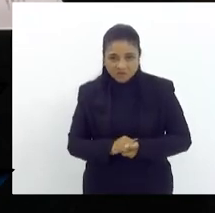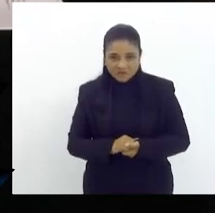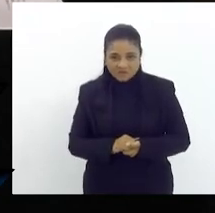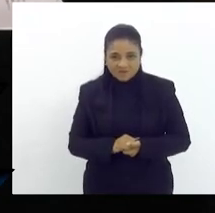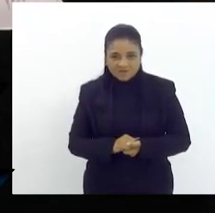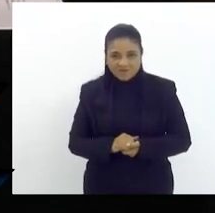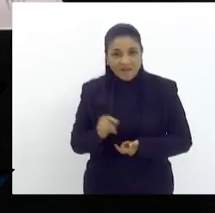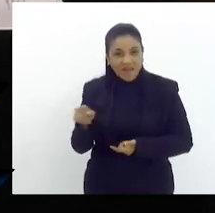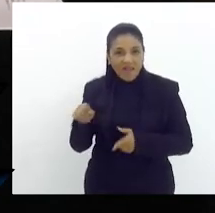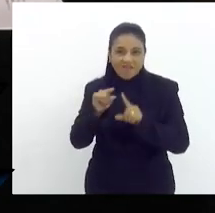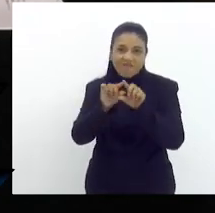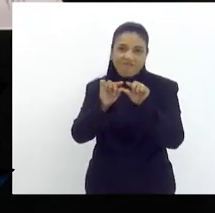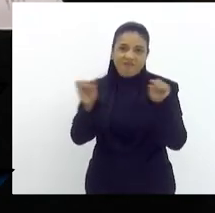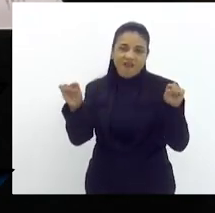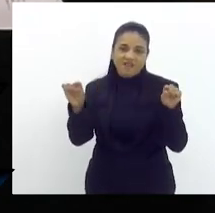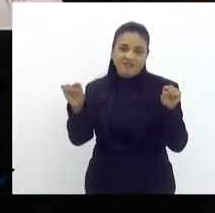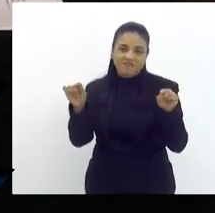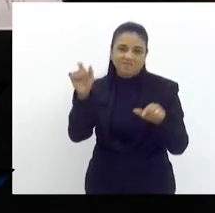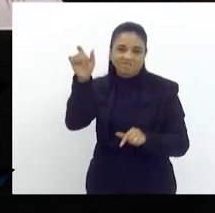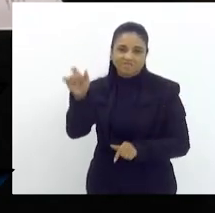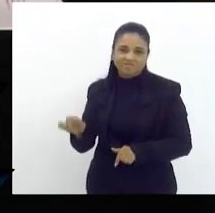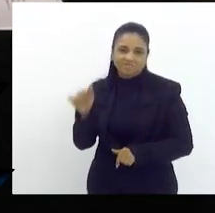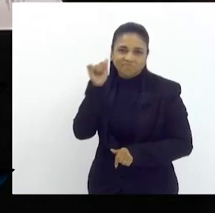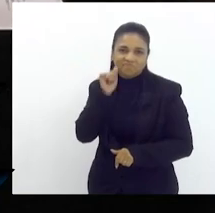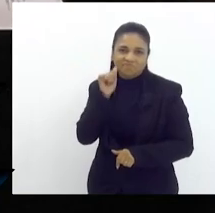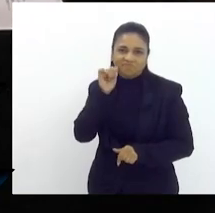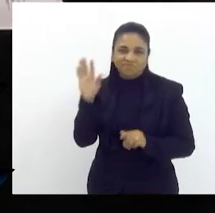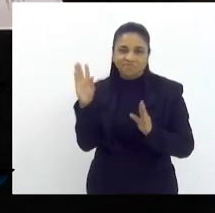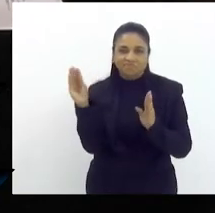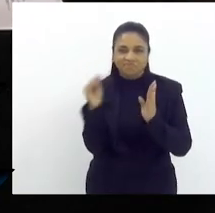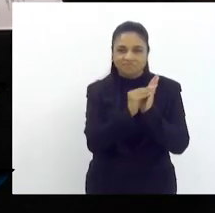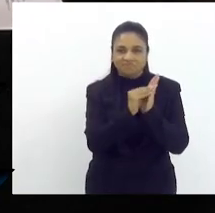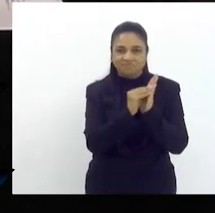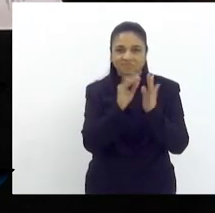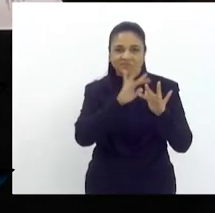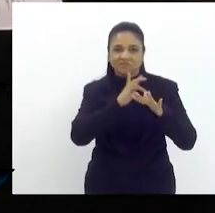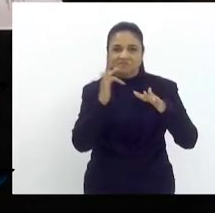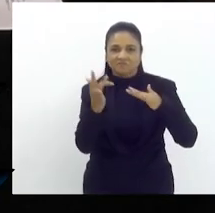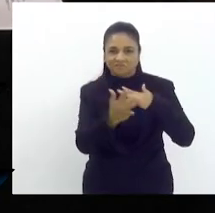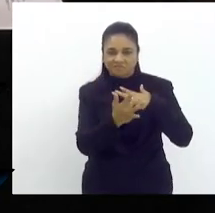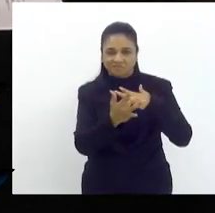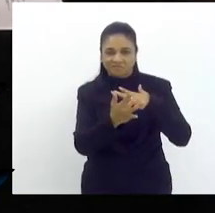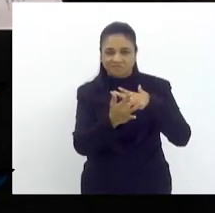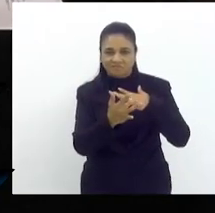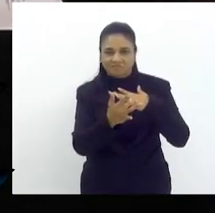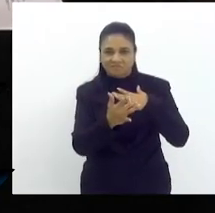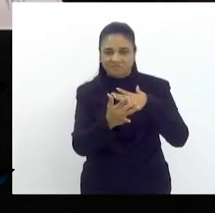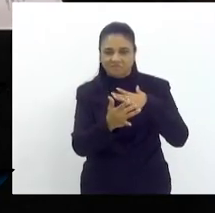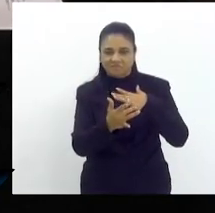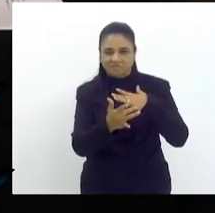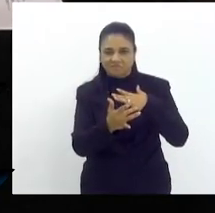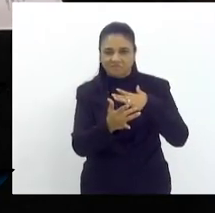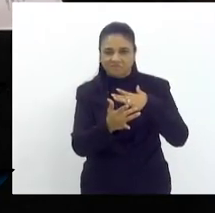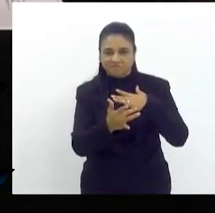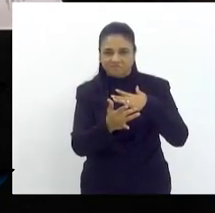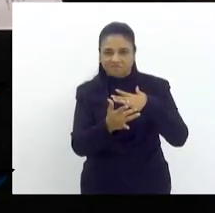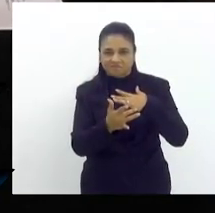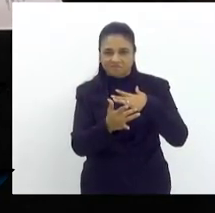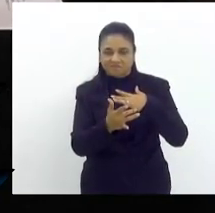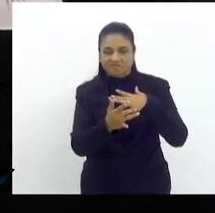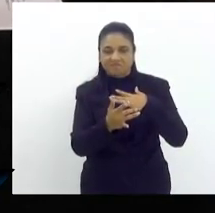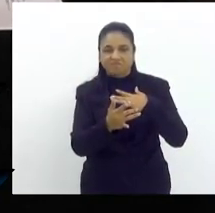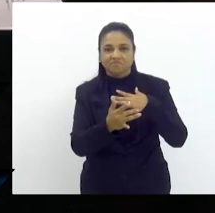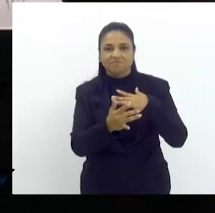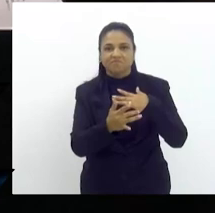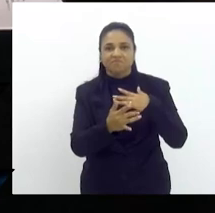foi isso que essa senhora postou E aí continua aqui na sentença fecha